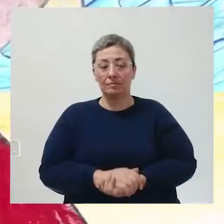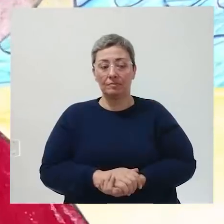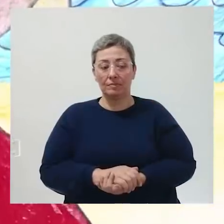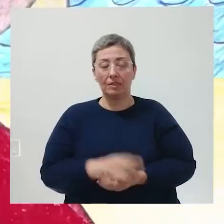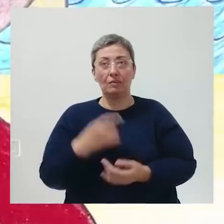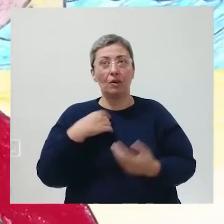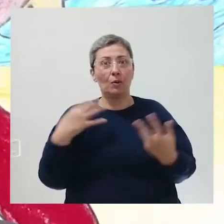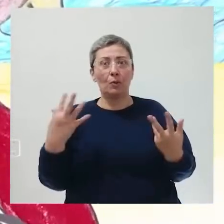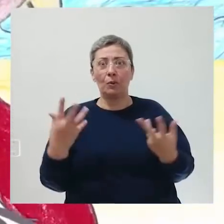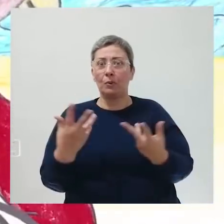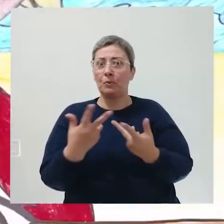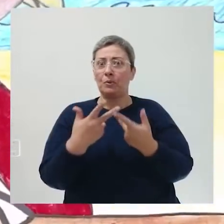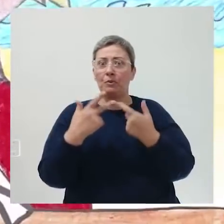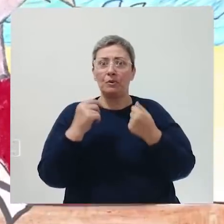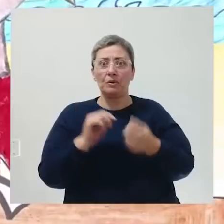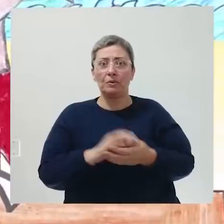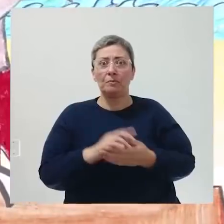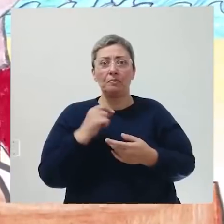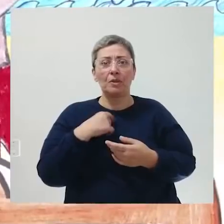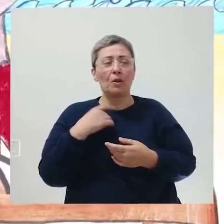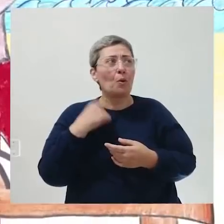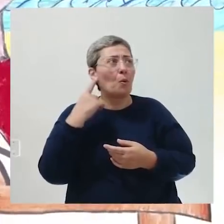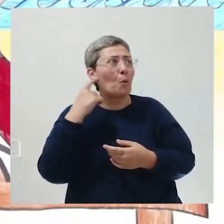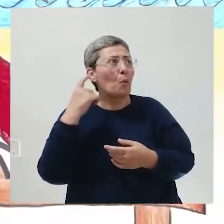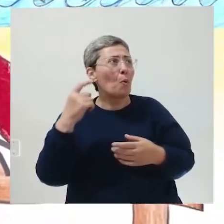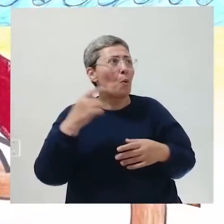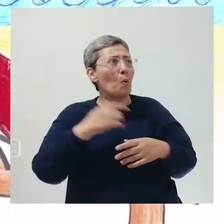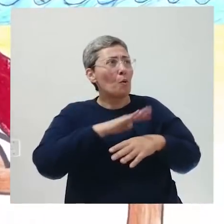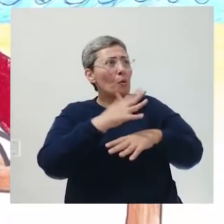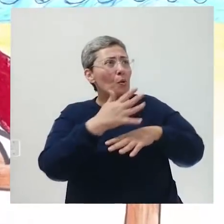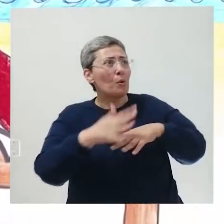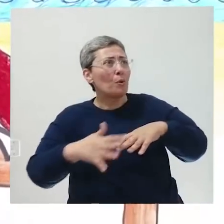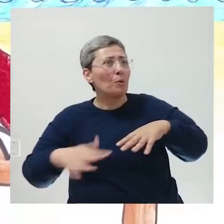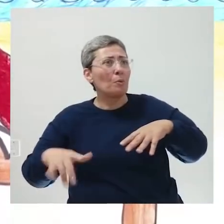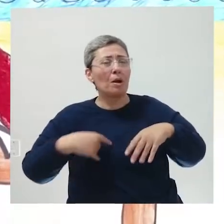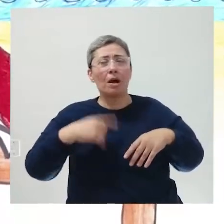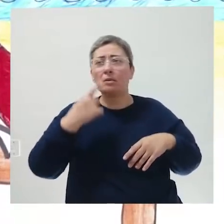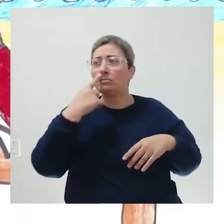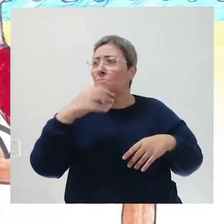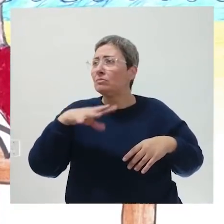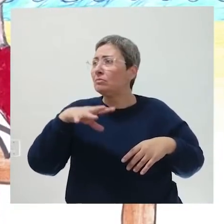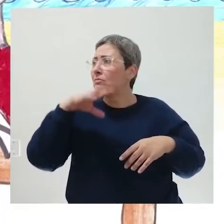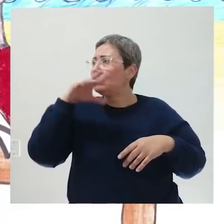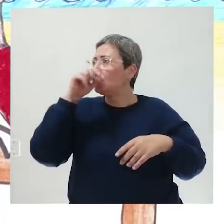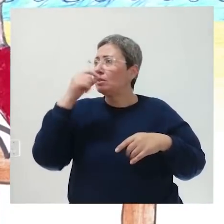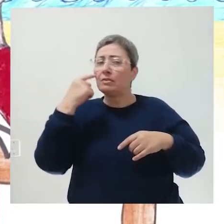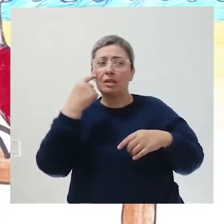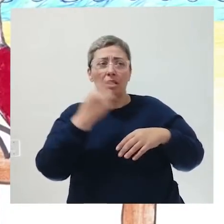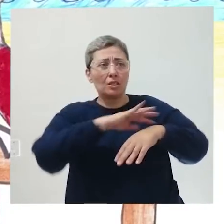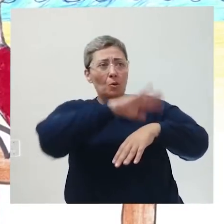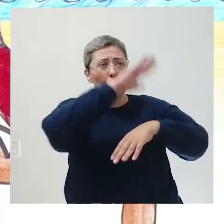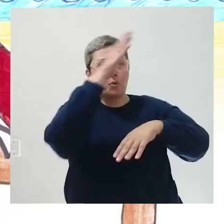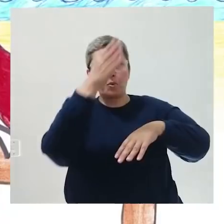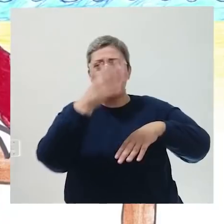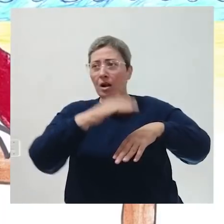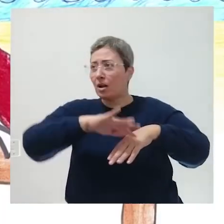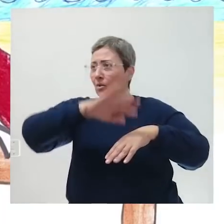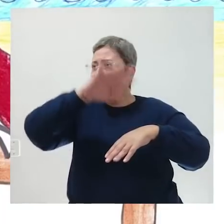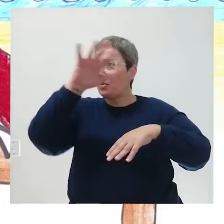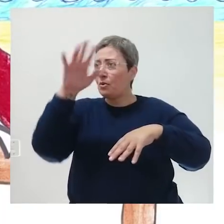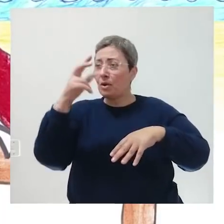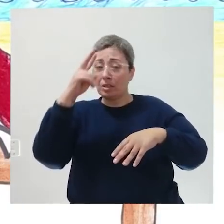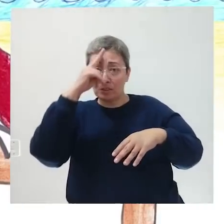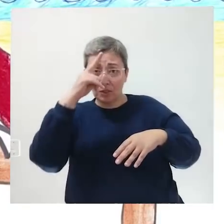É incrível! Ouça o mar. Sinta o seu cheiro. Observe as ondas. Sua história não